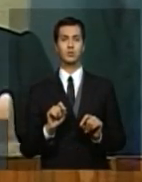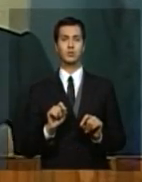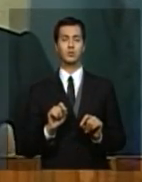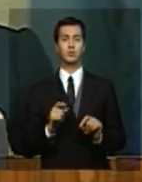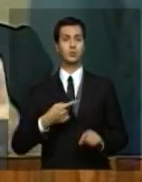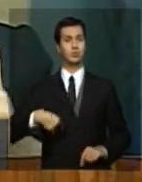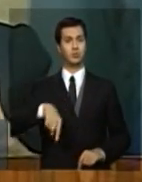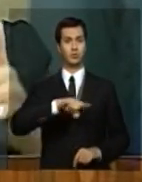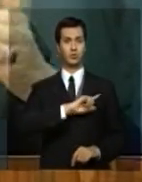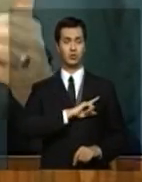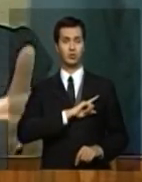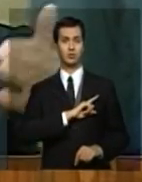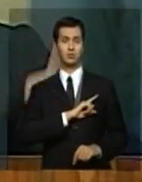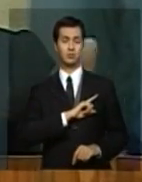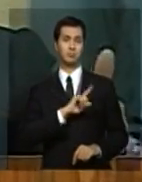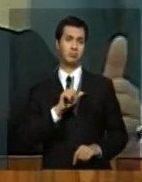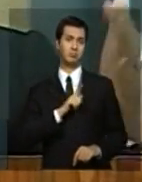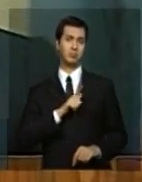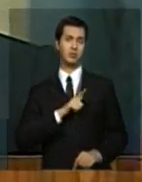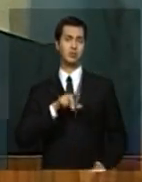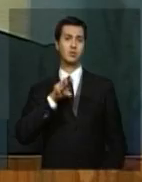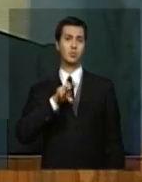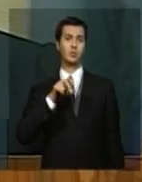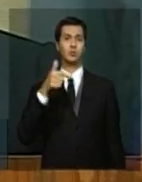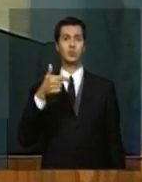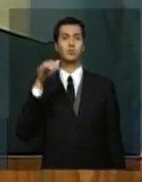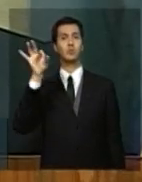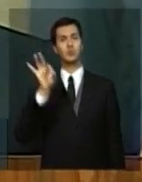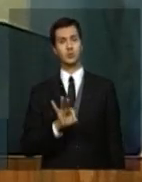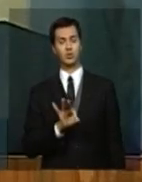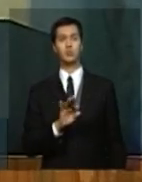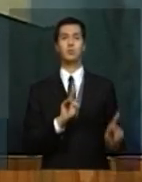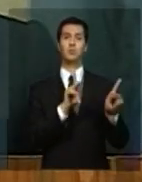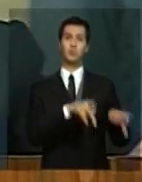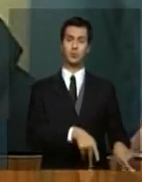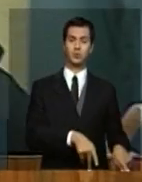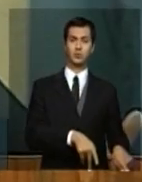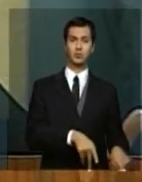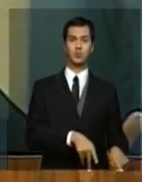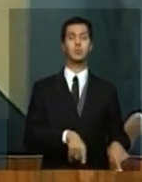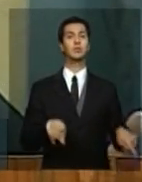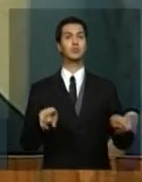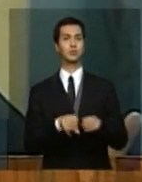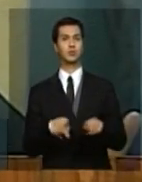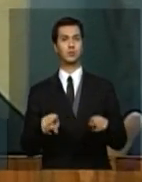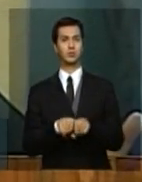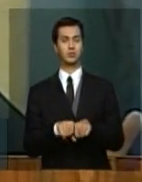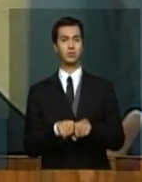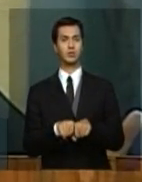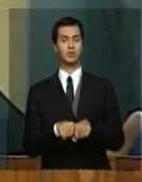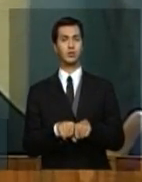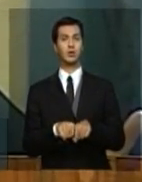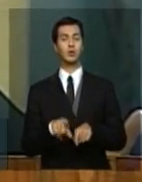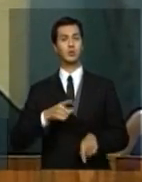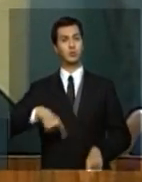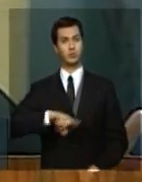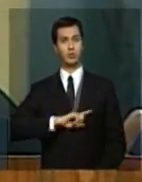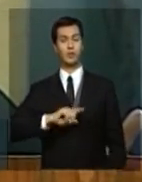que nós sejamos 52% da população é mãe dos outros 42